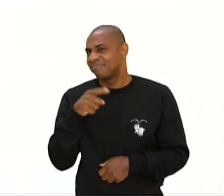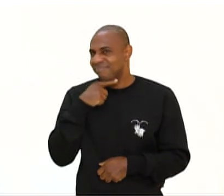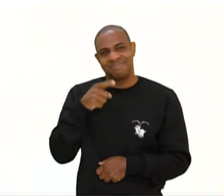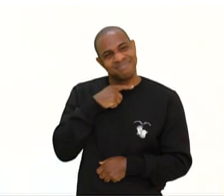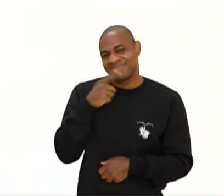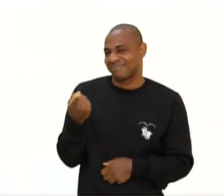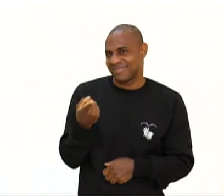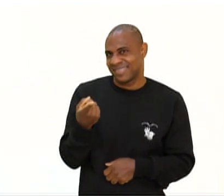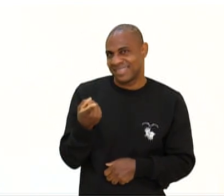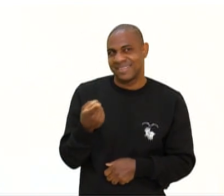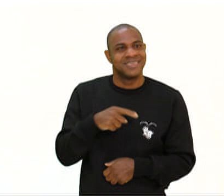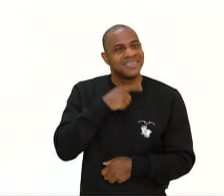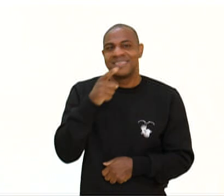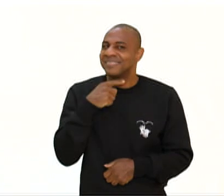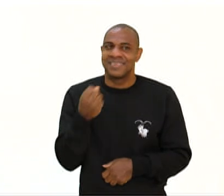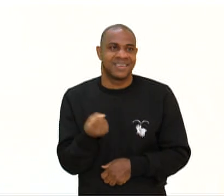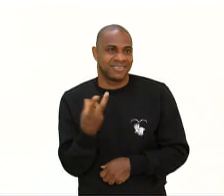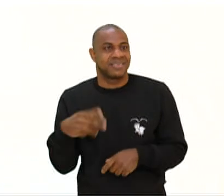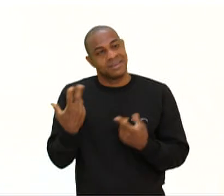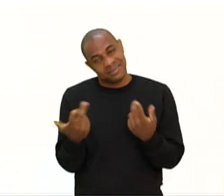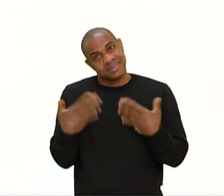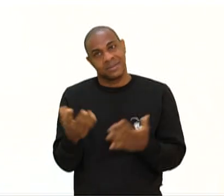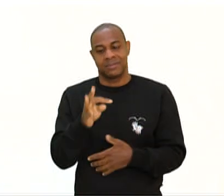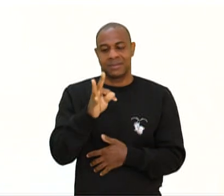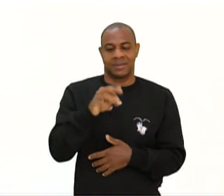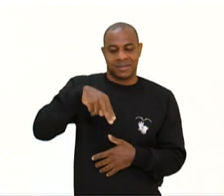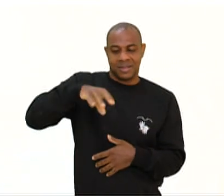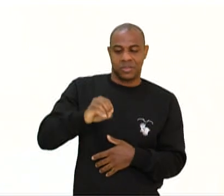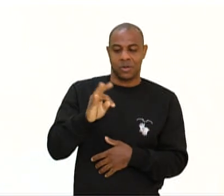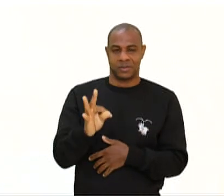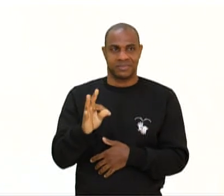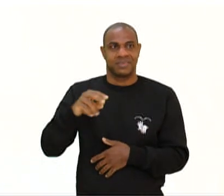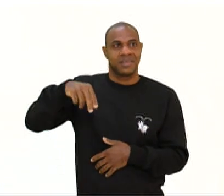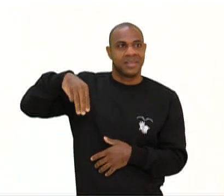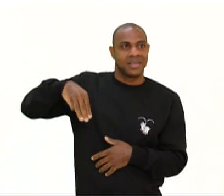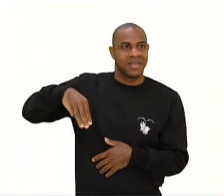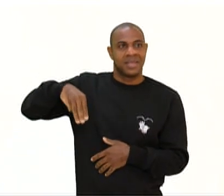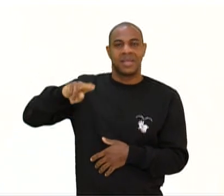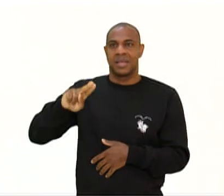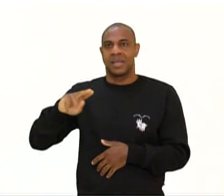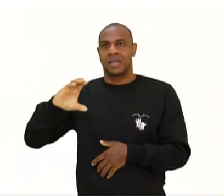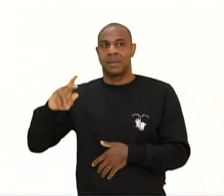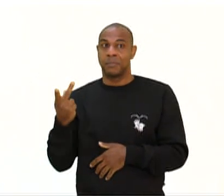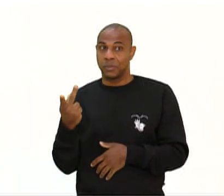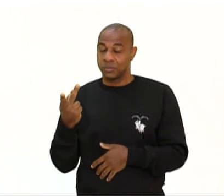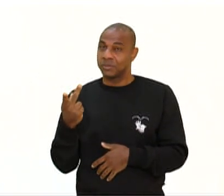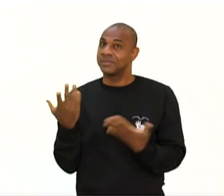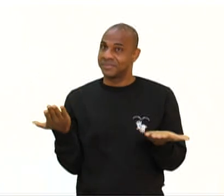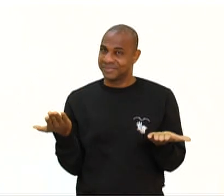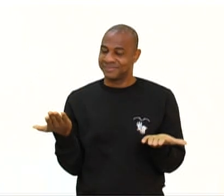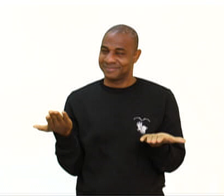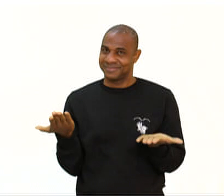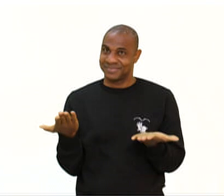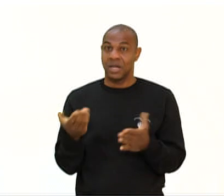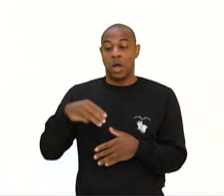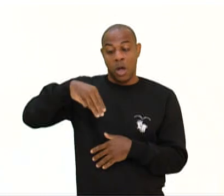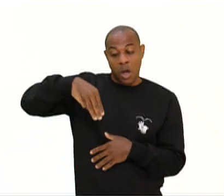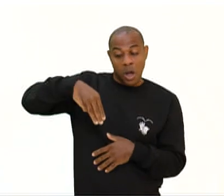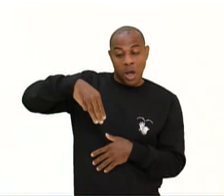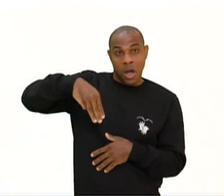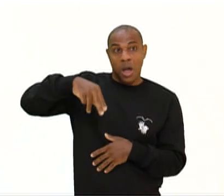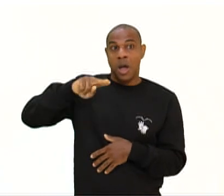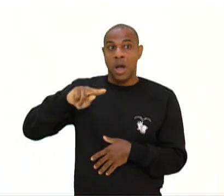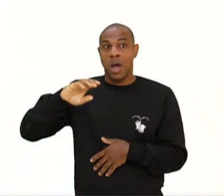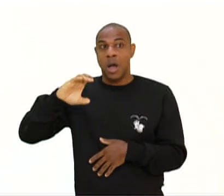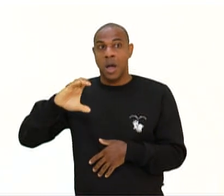por isso que foi colocado not much. Que mais? Letter B. I like it here. There are